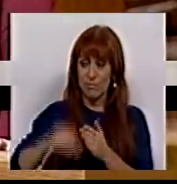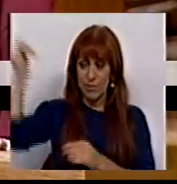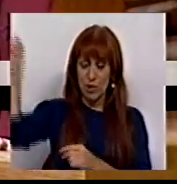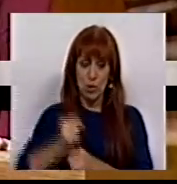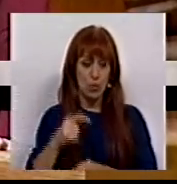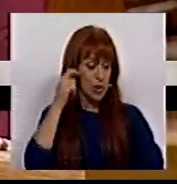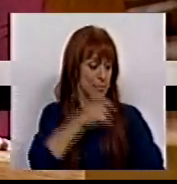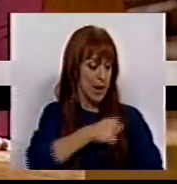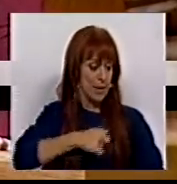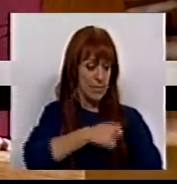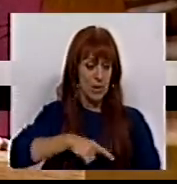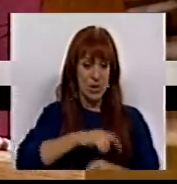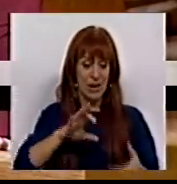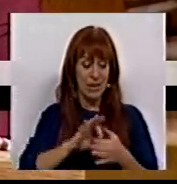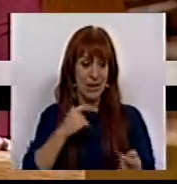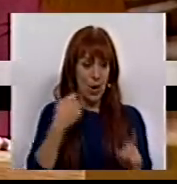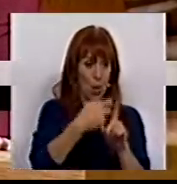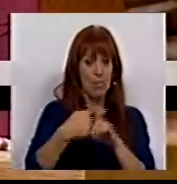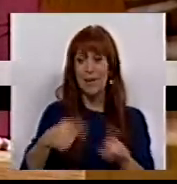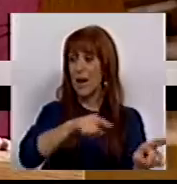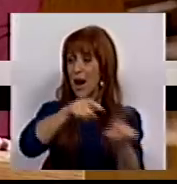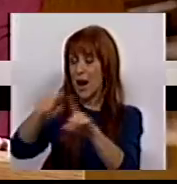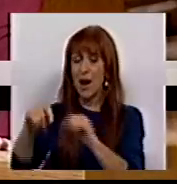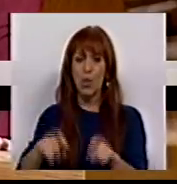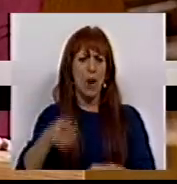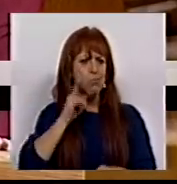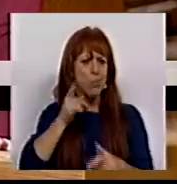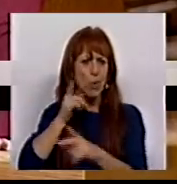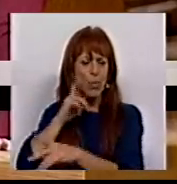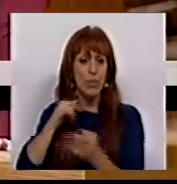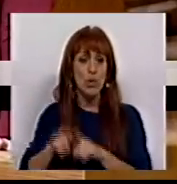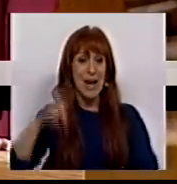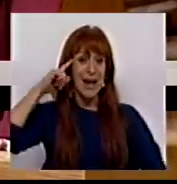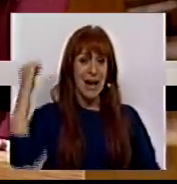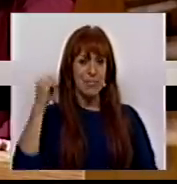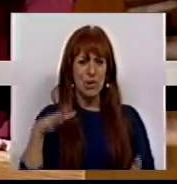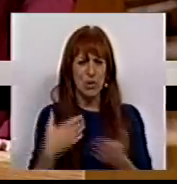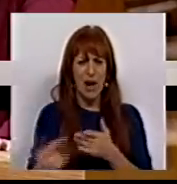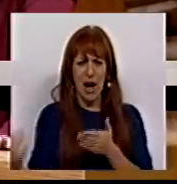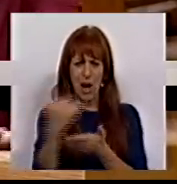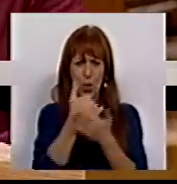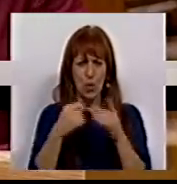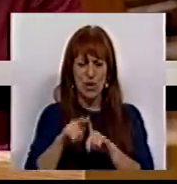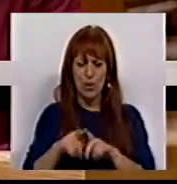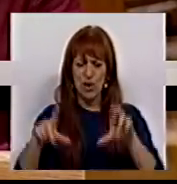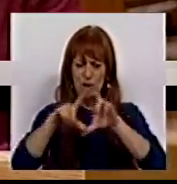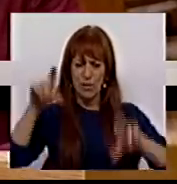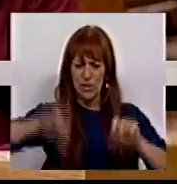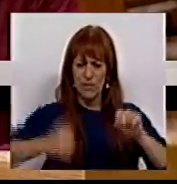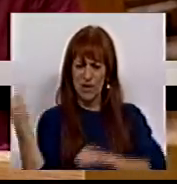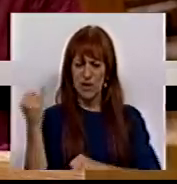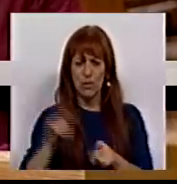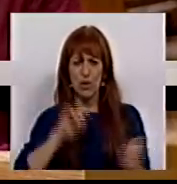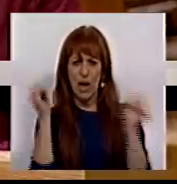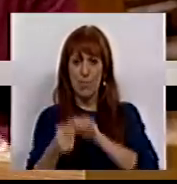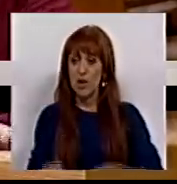do número de inspectores adequado para o combate a este tipo de ilegalidades. A criminalização do recurso a falsos recibos verdes e a